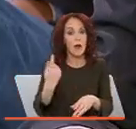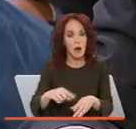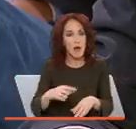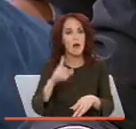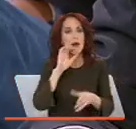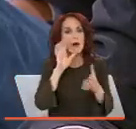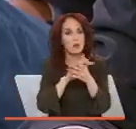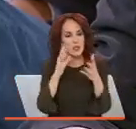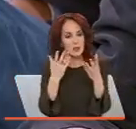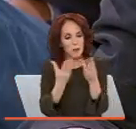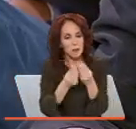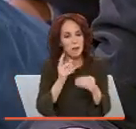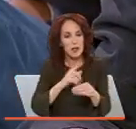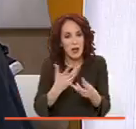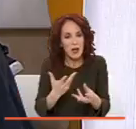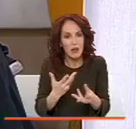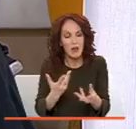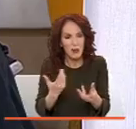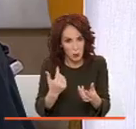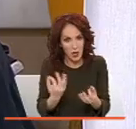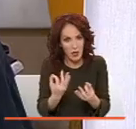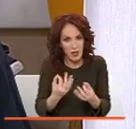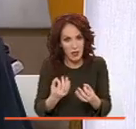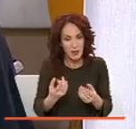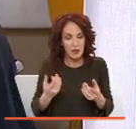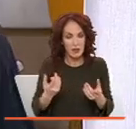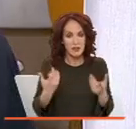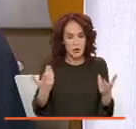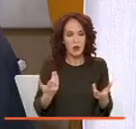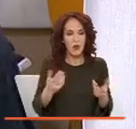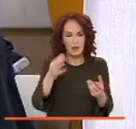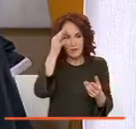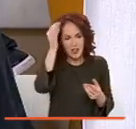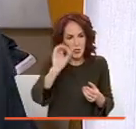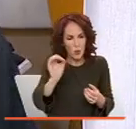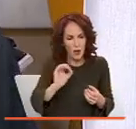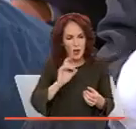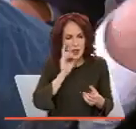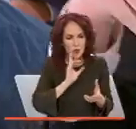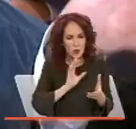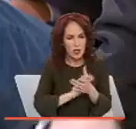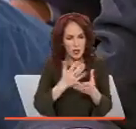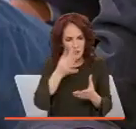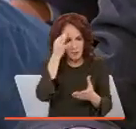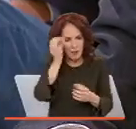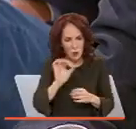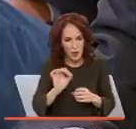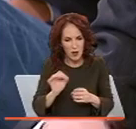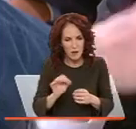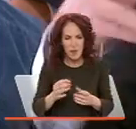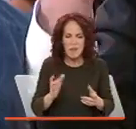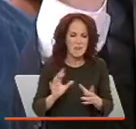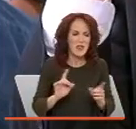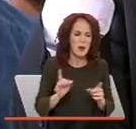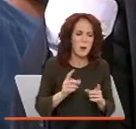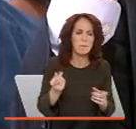fazer? E ela está. O senhor é o Porto, agora, na semana passada. E o senhor também. É um senador, quer queiramos, quer não, é um senador da nação. Portanto... aparecem sempre coisas para fazer.